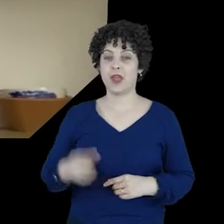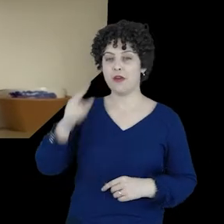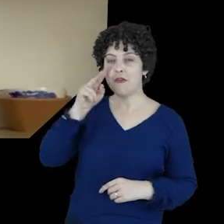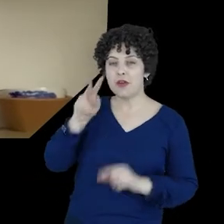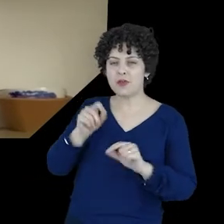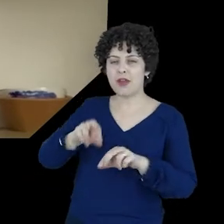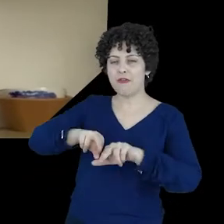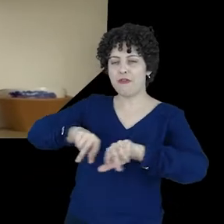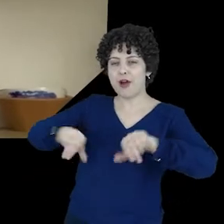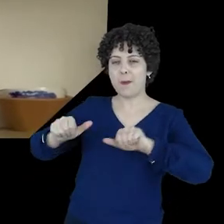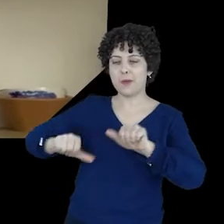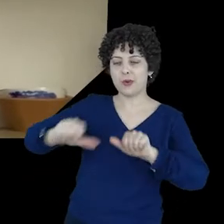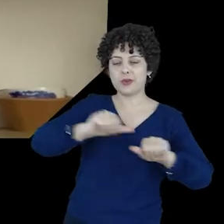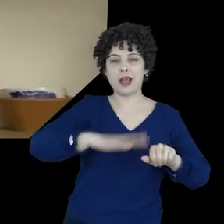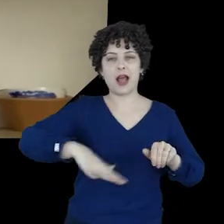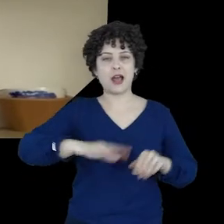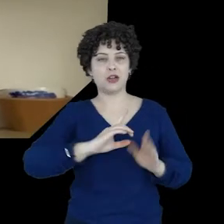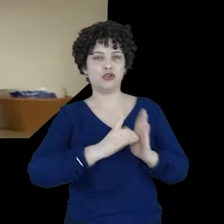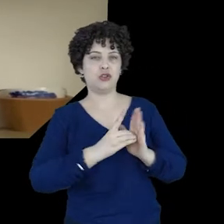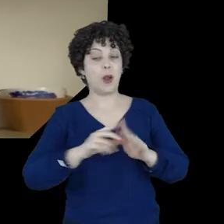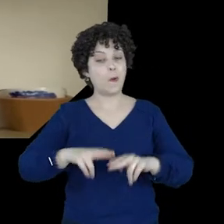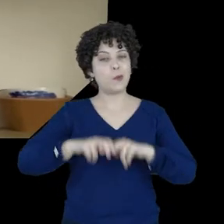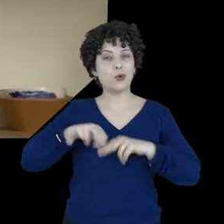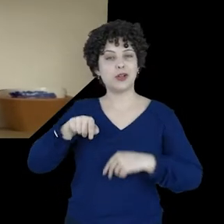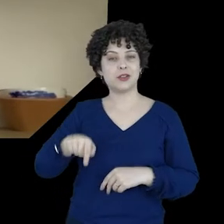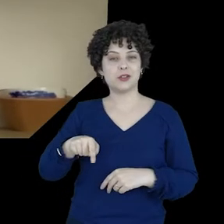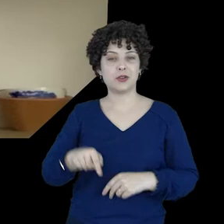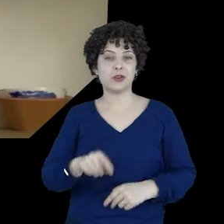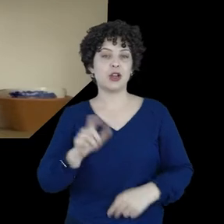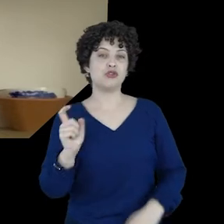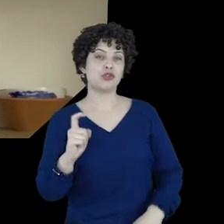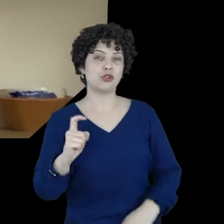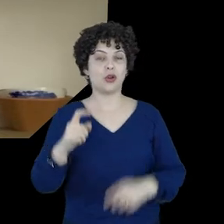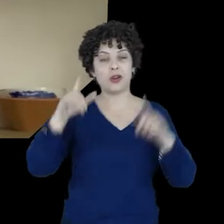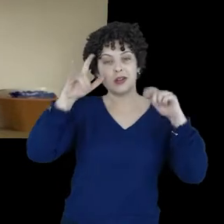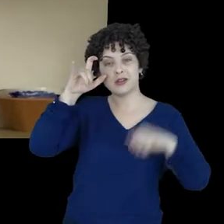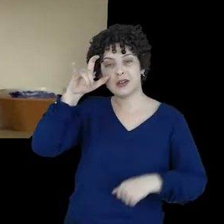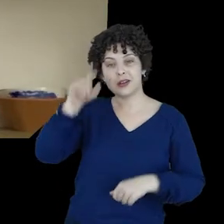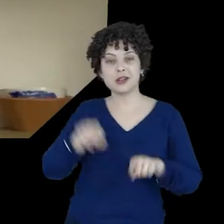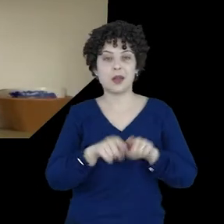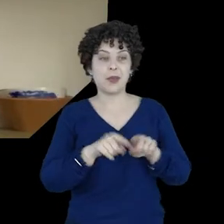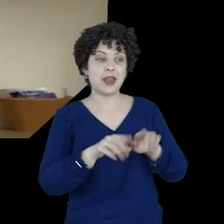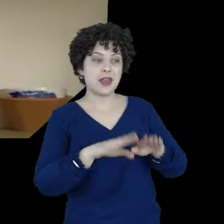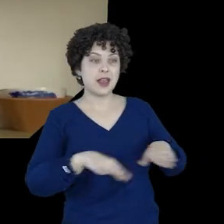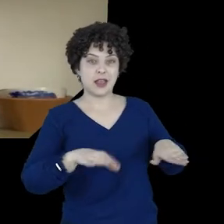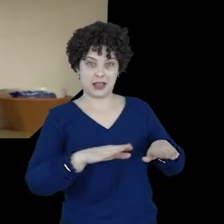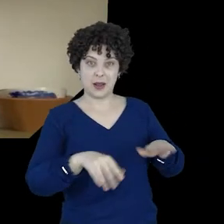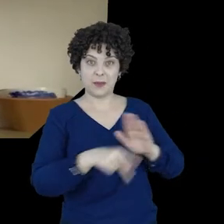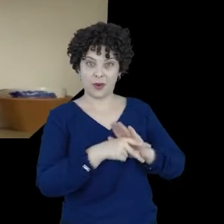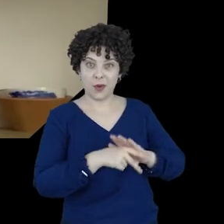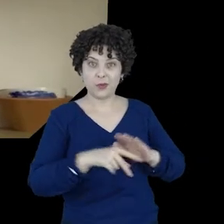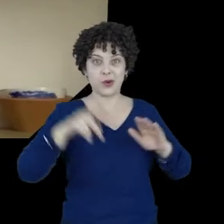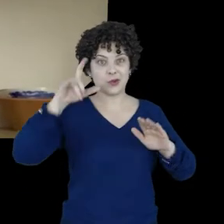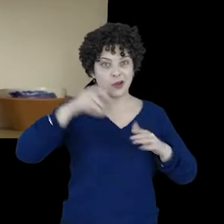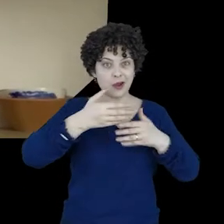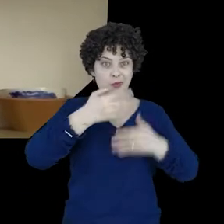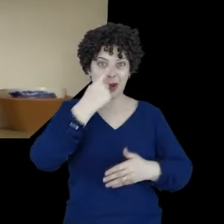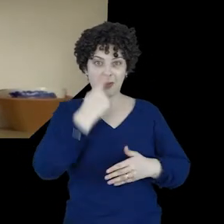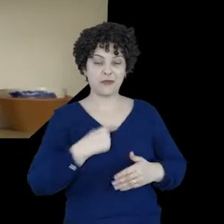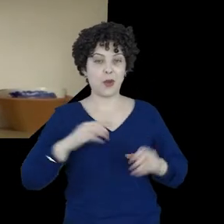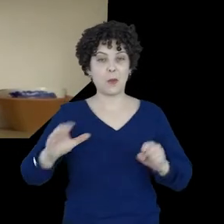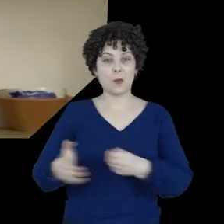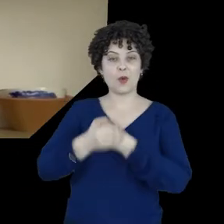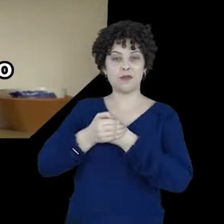Vimos uma série de mudanças no mundo digital por causa disso. No TikTok e no Instagram, contas infantis se tornaram privadas. Vimos mudanças sistêmicas.